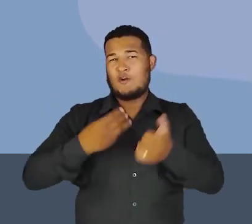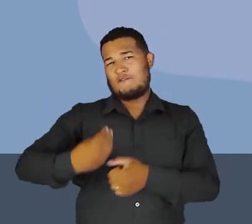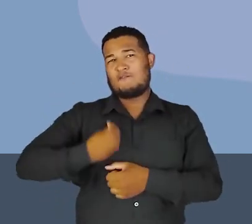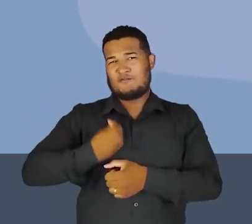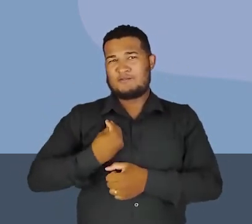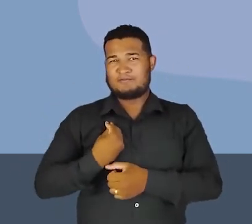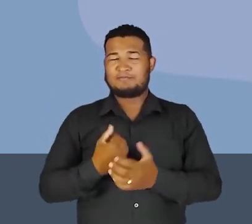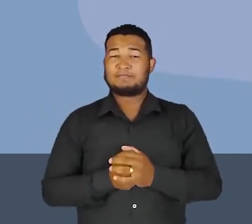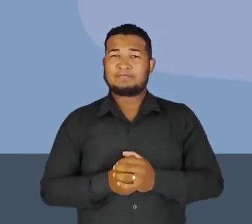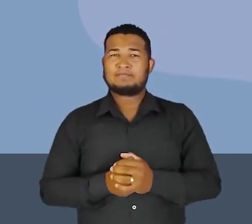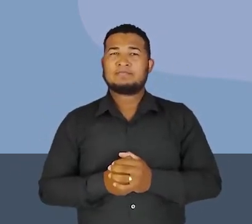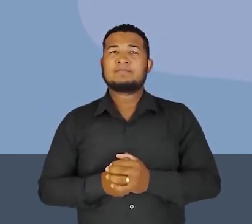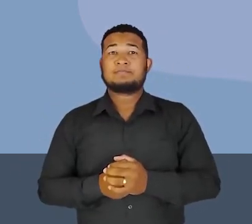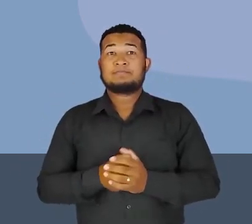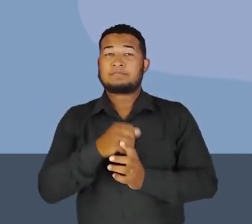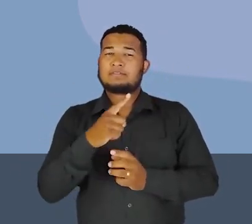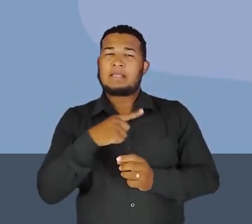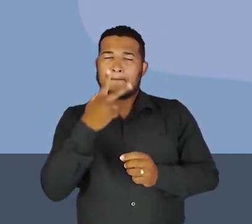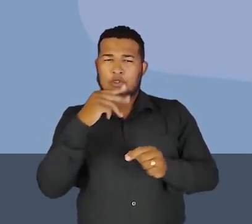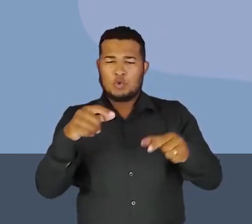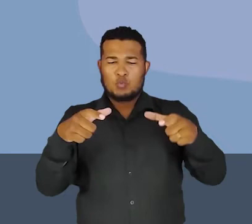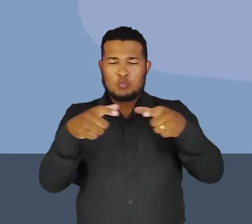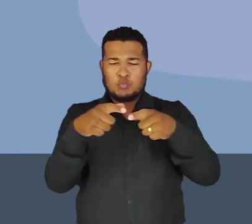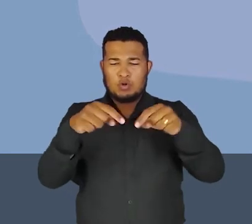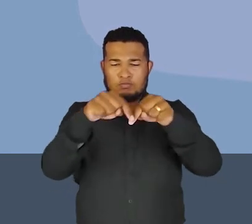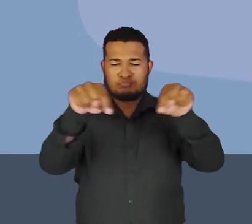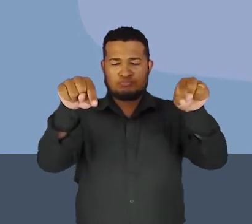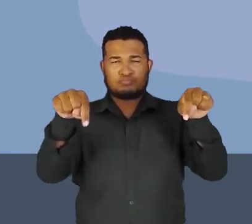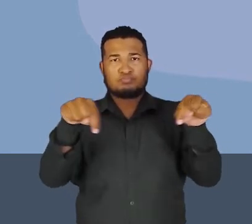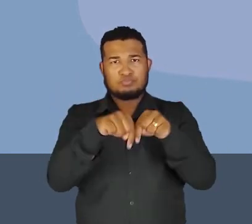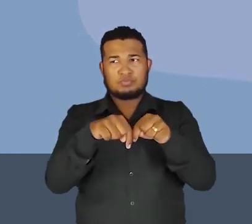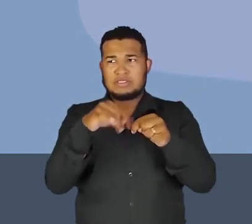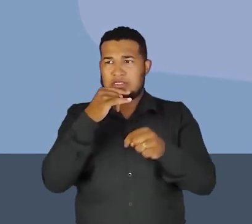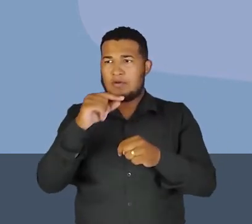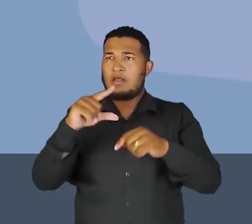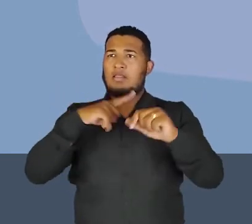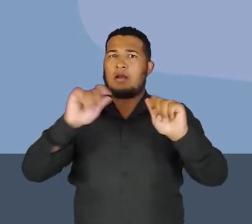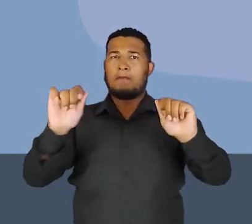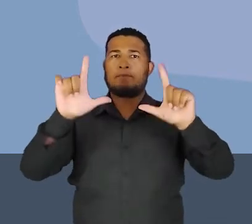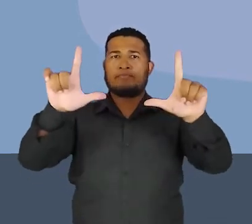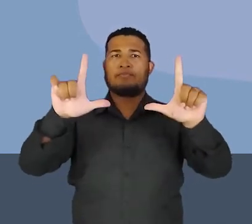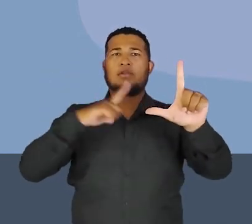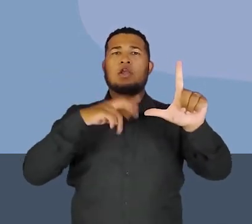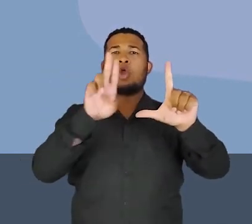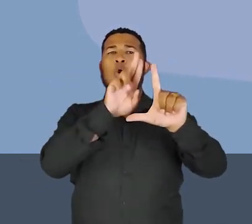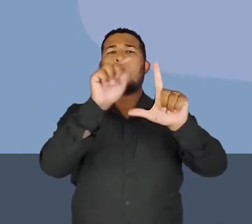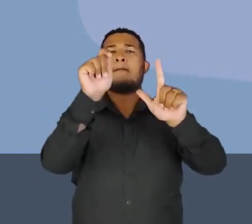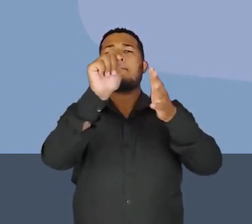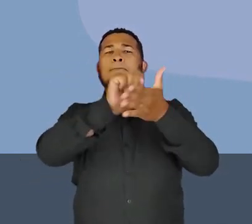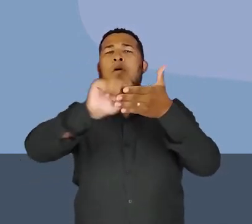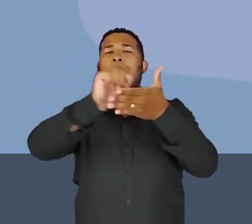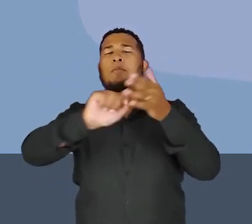essa brincadeira, quer dizer, você tem aqui essa caixinha, do lado de fora essa plaquinha está escrita